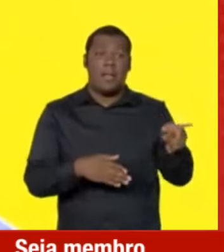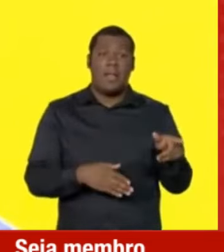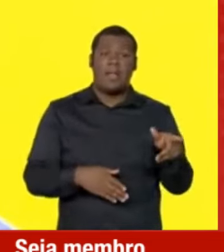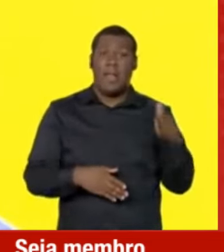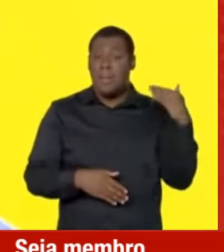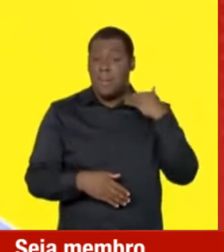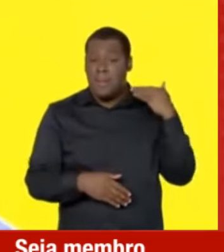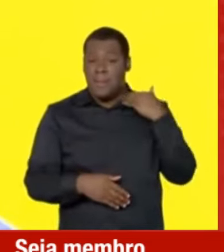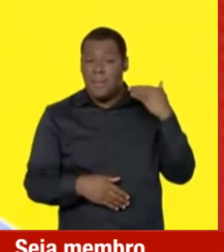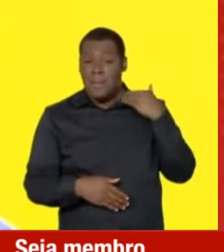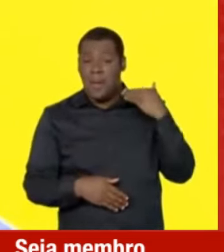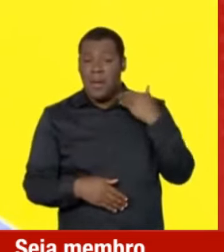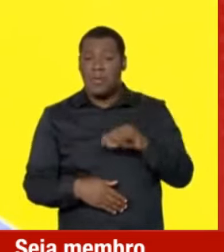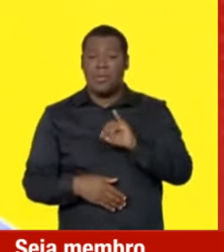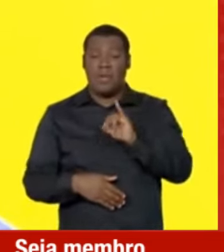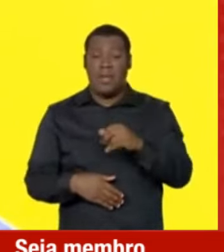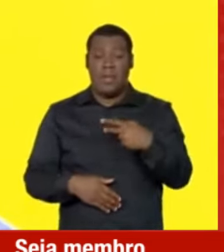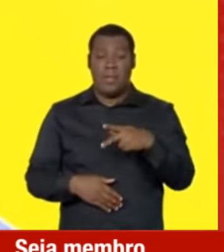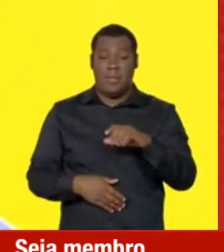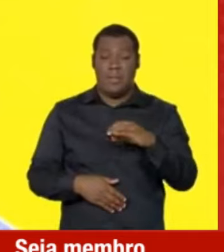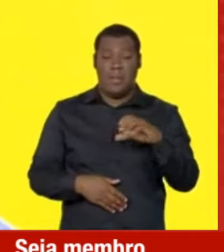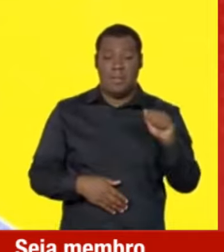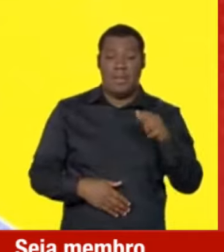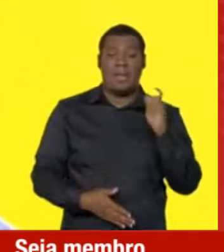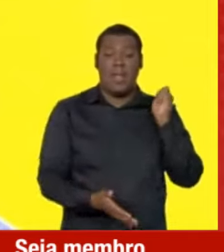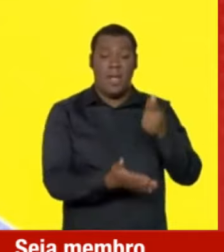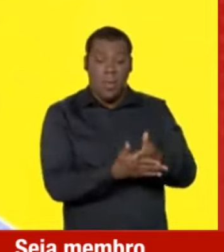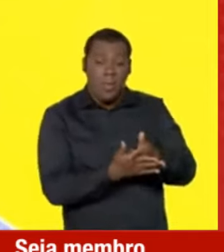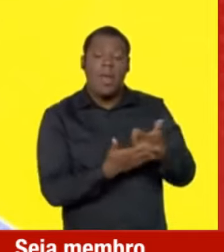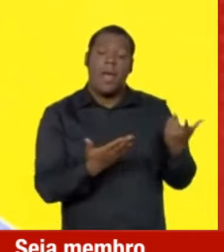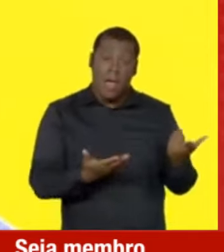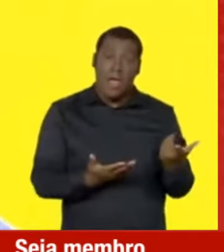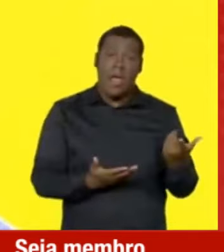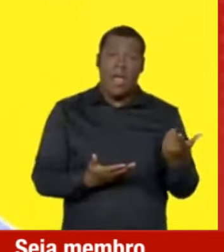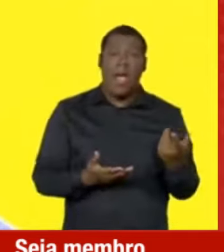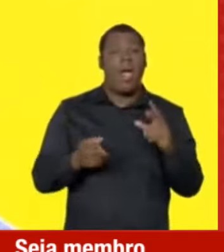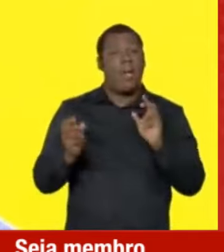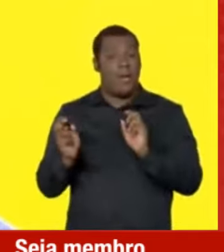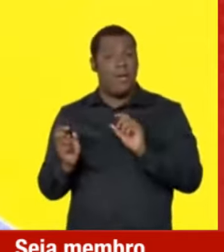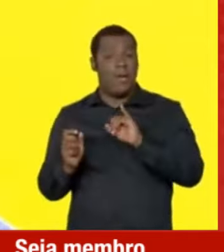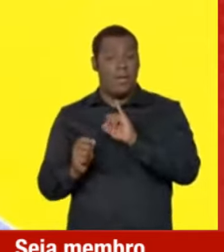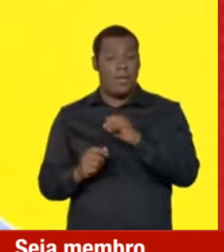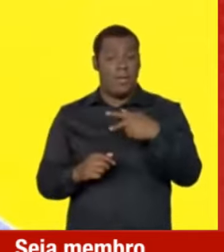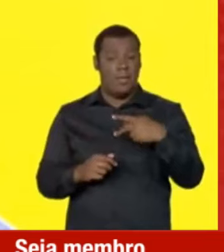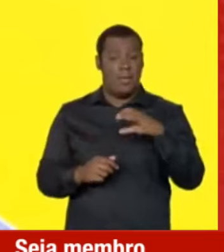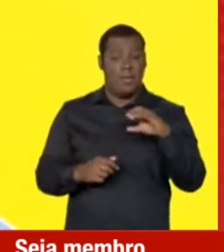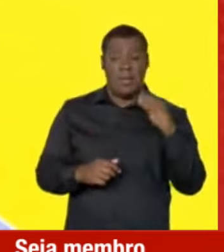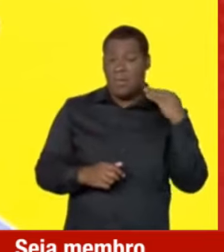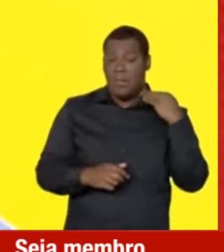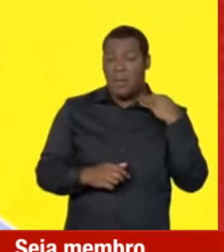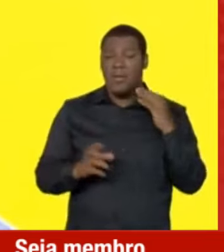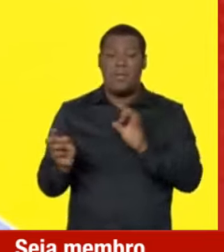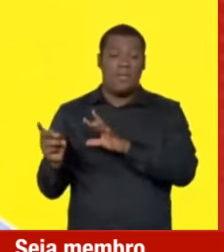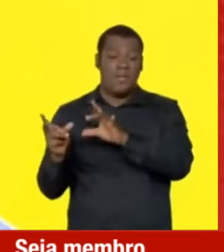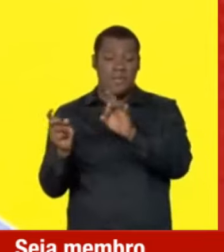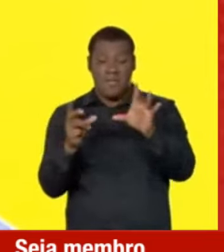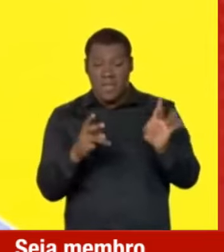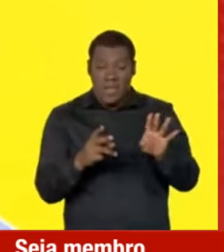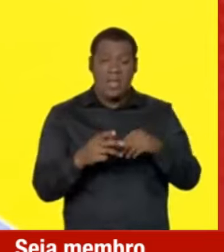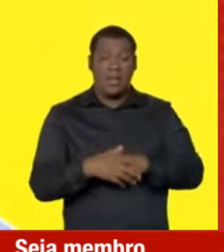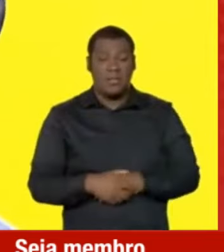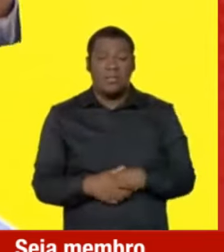e, eventualmente, vendendo esses créditos de longo prazo para aqueles que